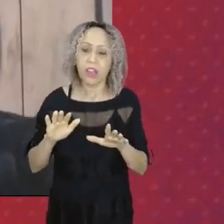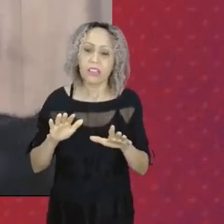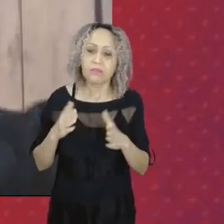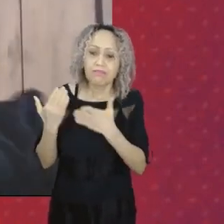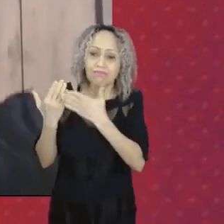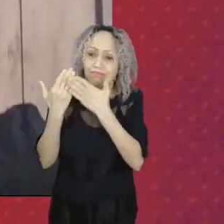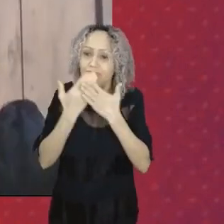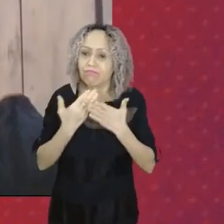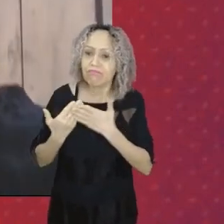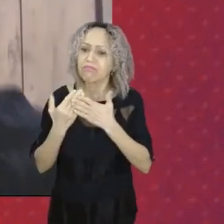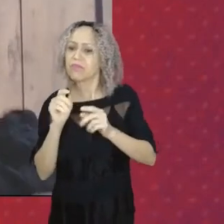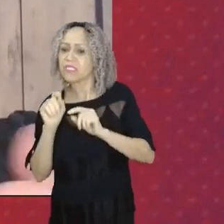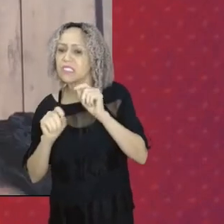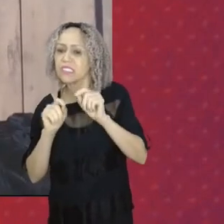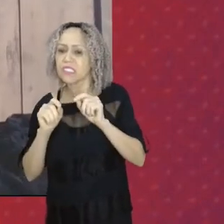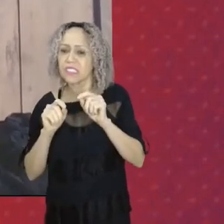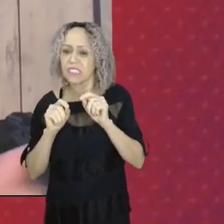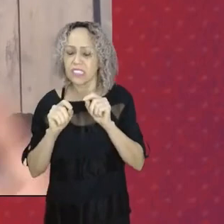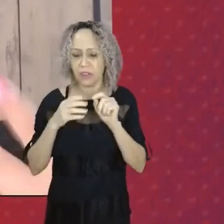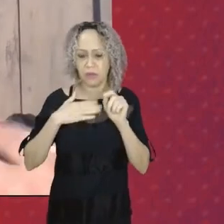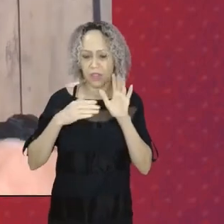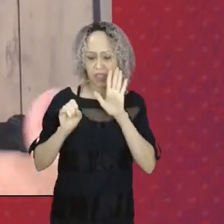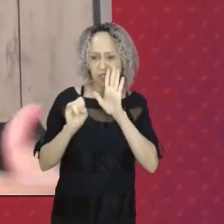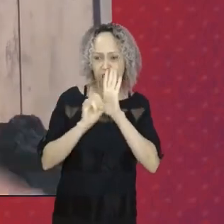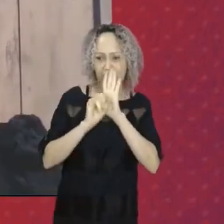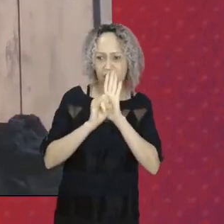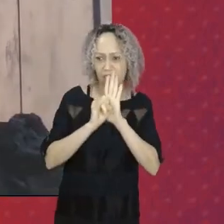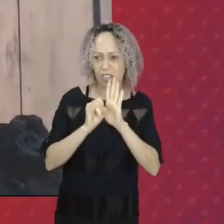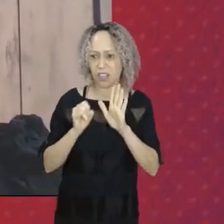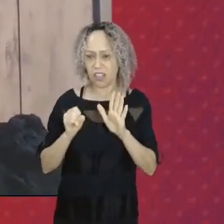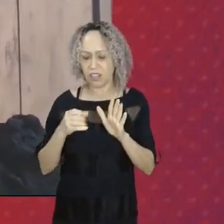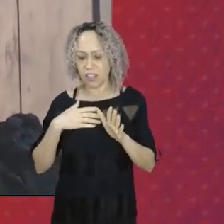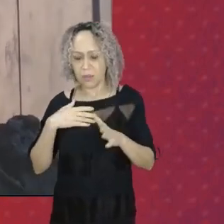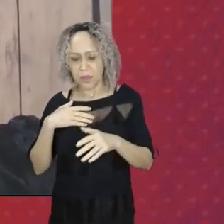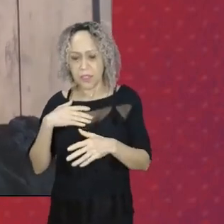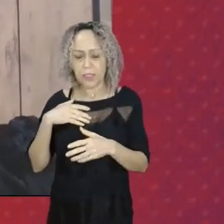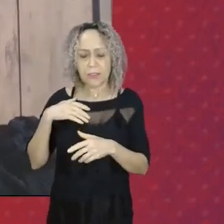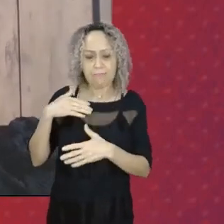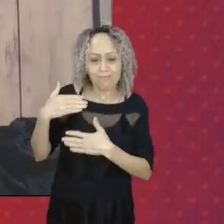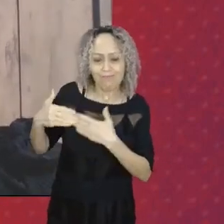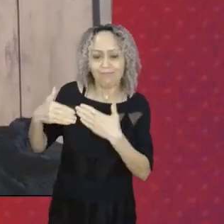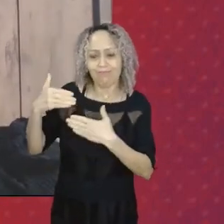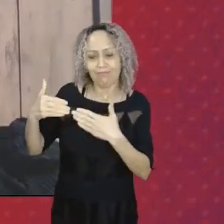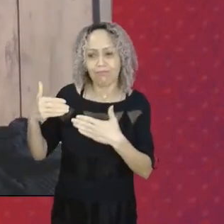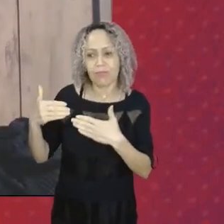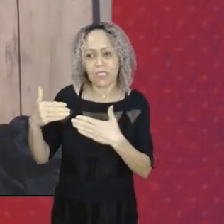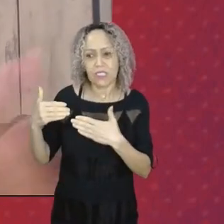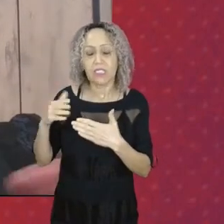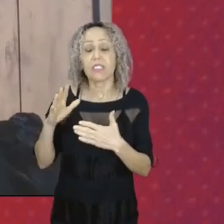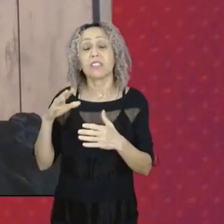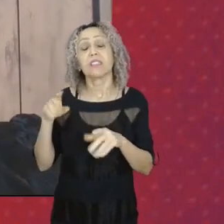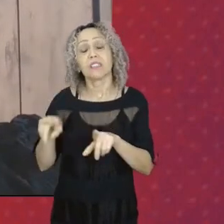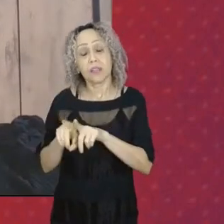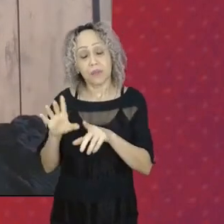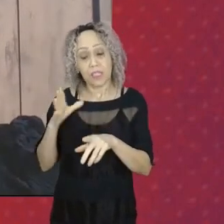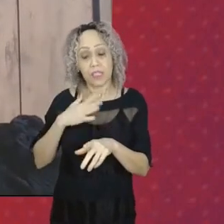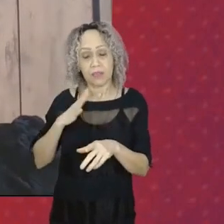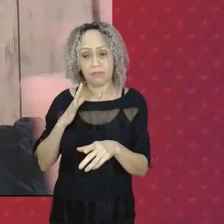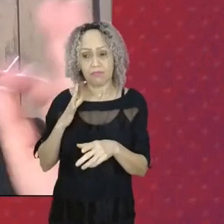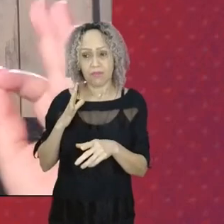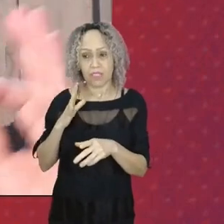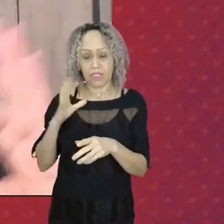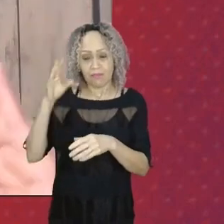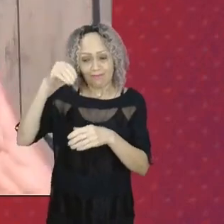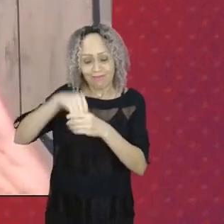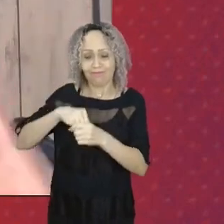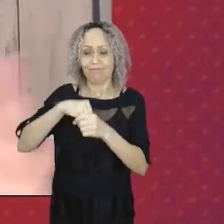também essa ótica da minha identidade, da minha construção e da minha consolidação também política. E foi quando eu encontrei